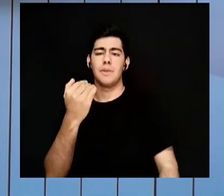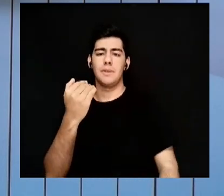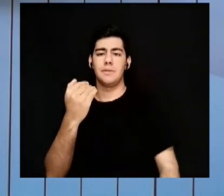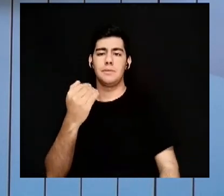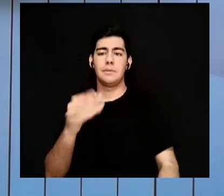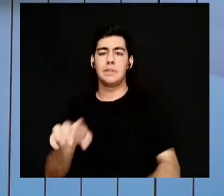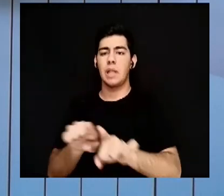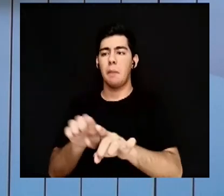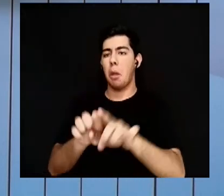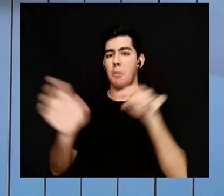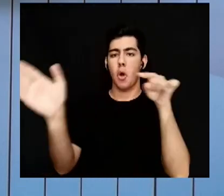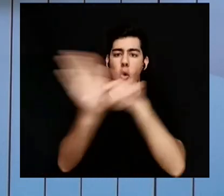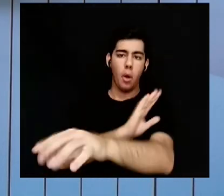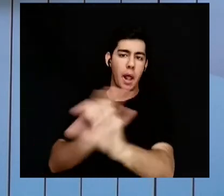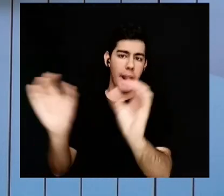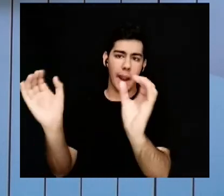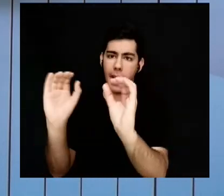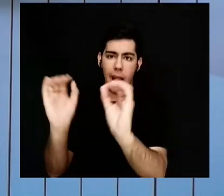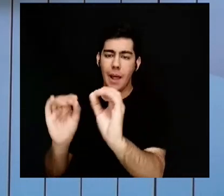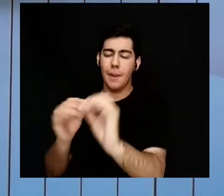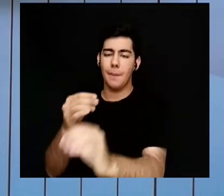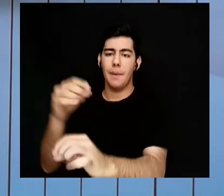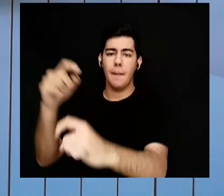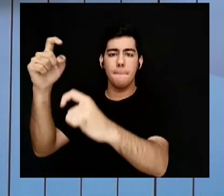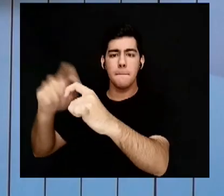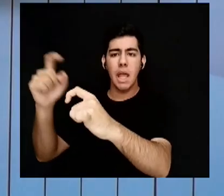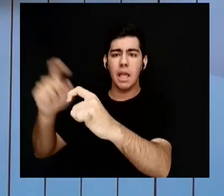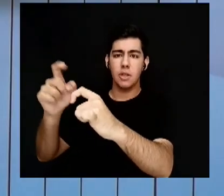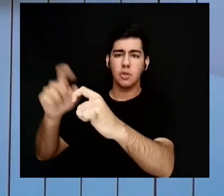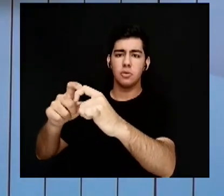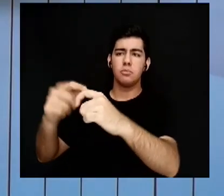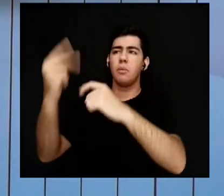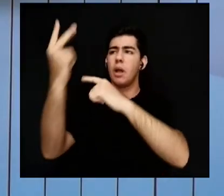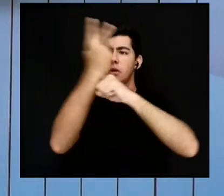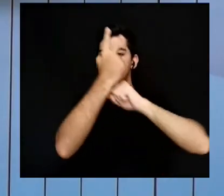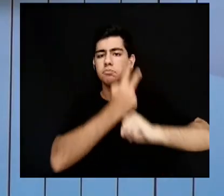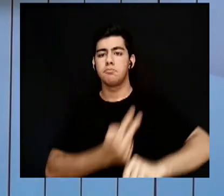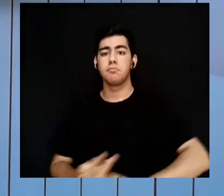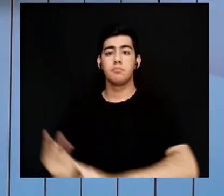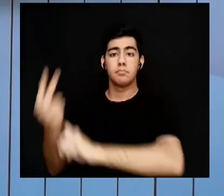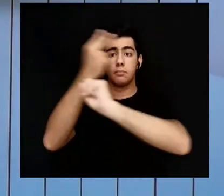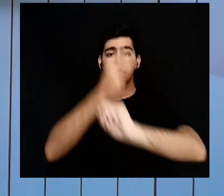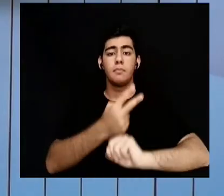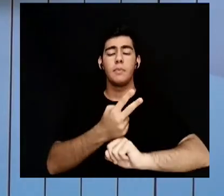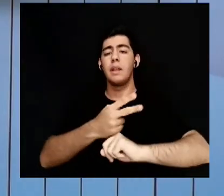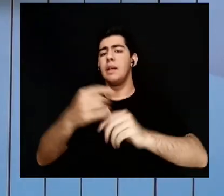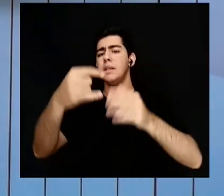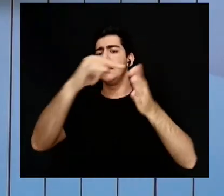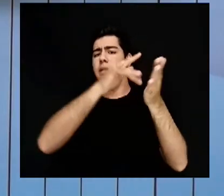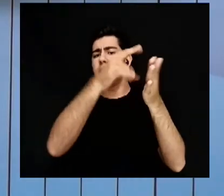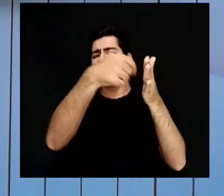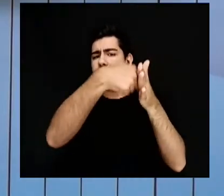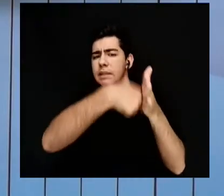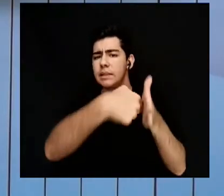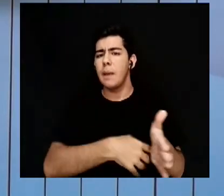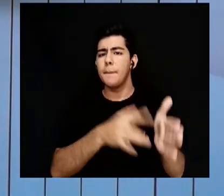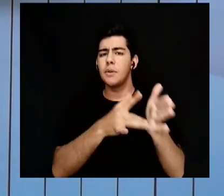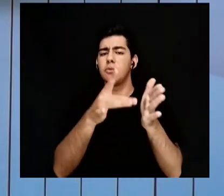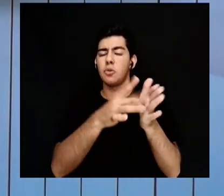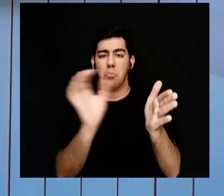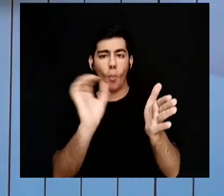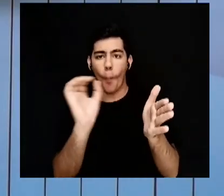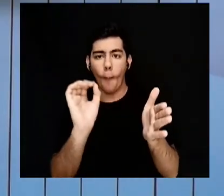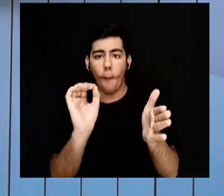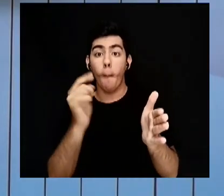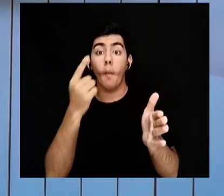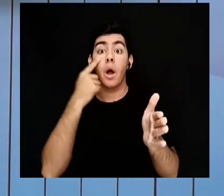sobre obesidade, para fazer um monitoramento, fazer os exames para saber como você está, e olha só quanto risco